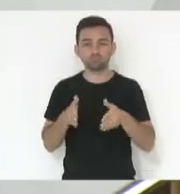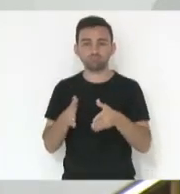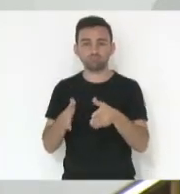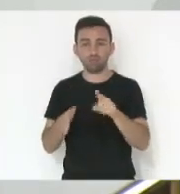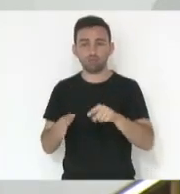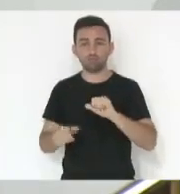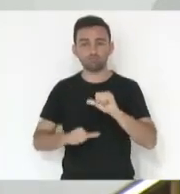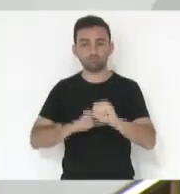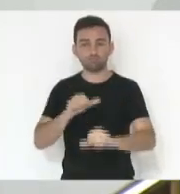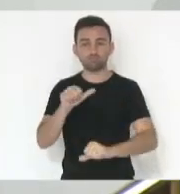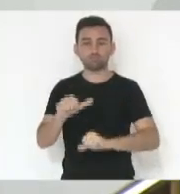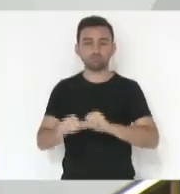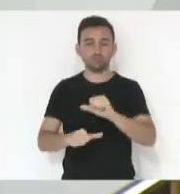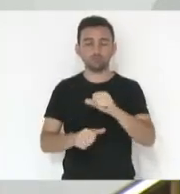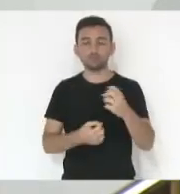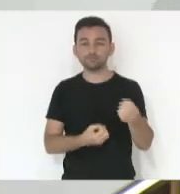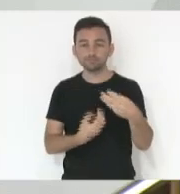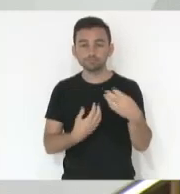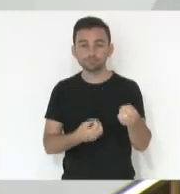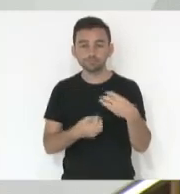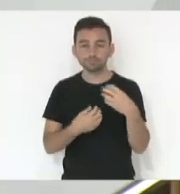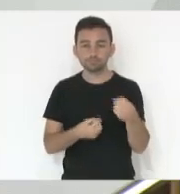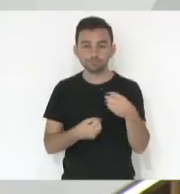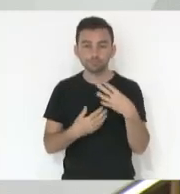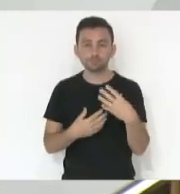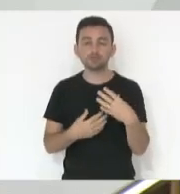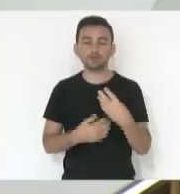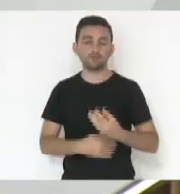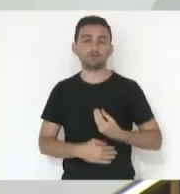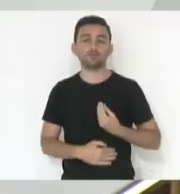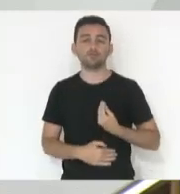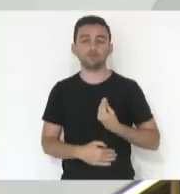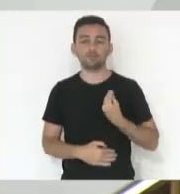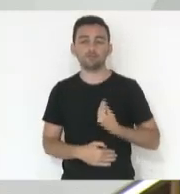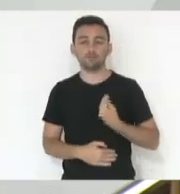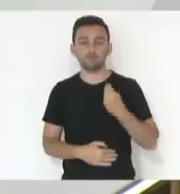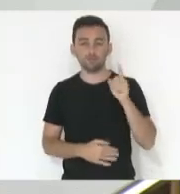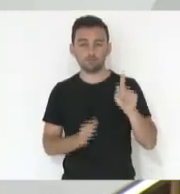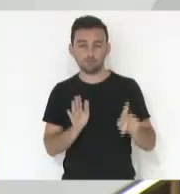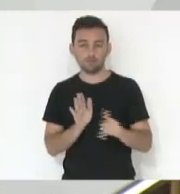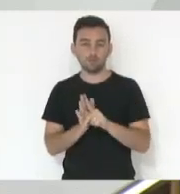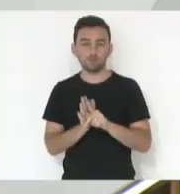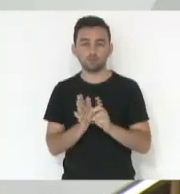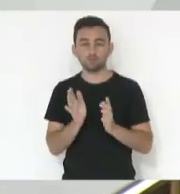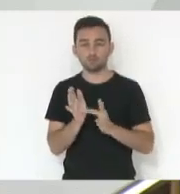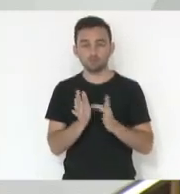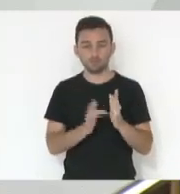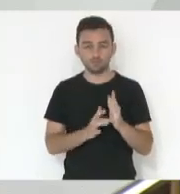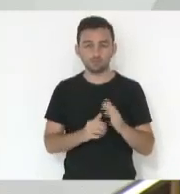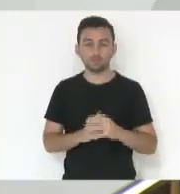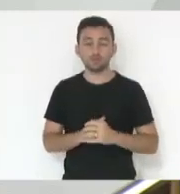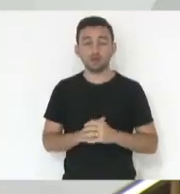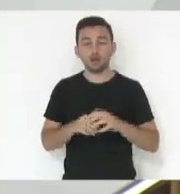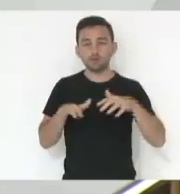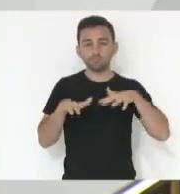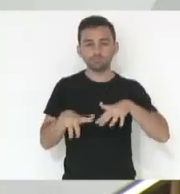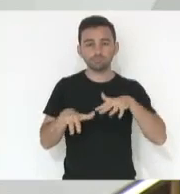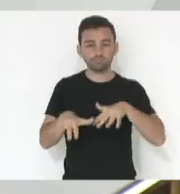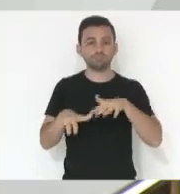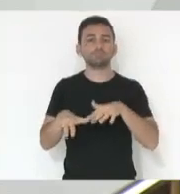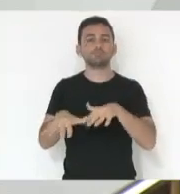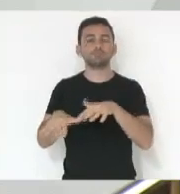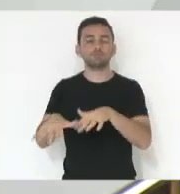luz dos ensinamentos e da vida de Jesus Cristo. A campanha da